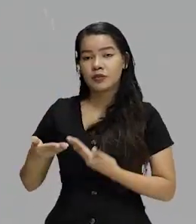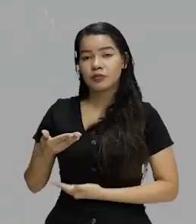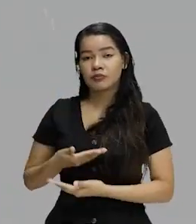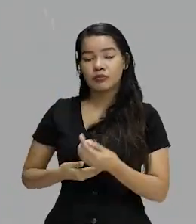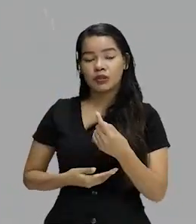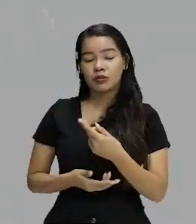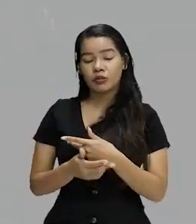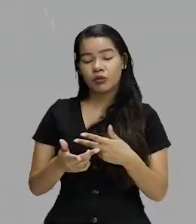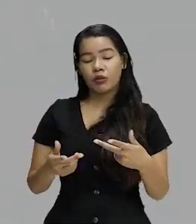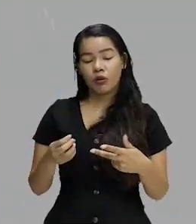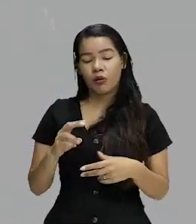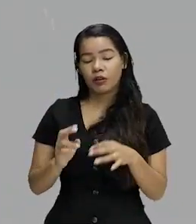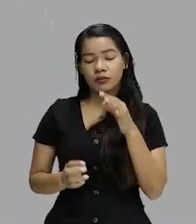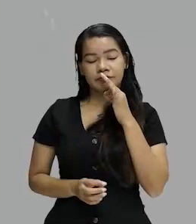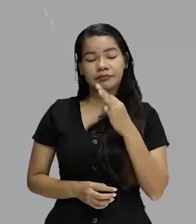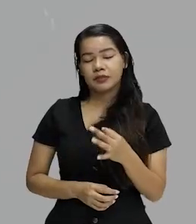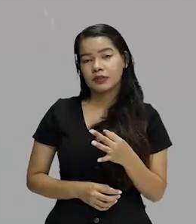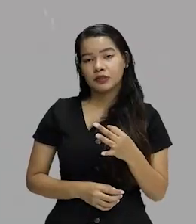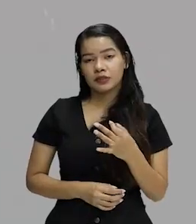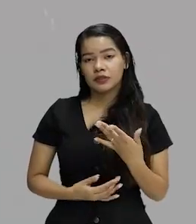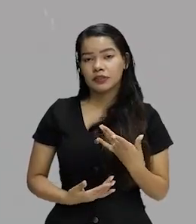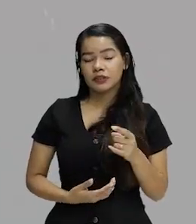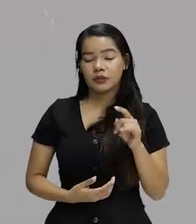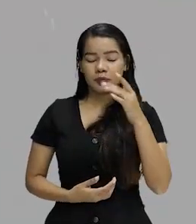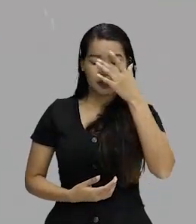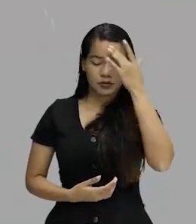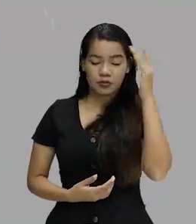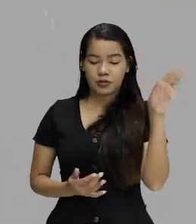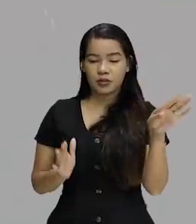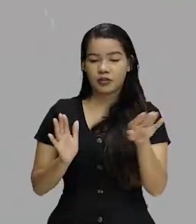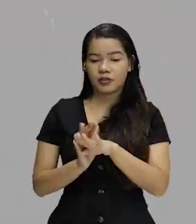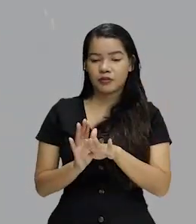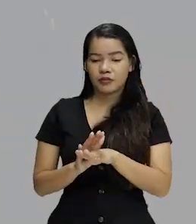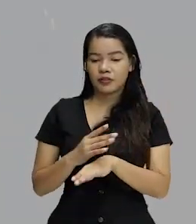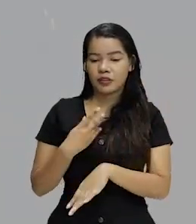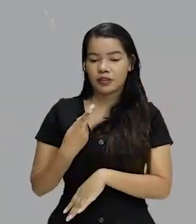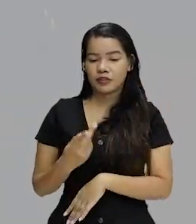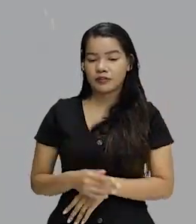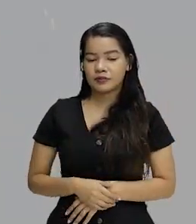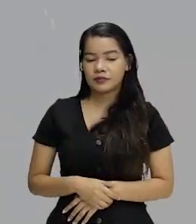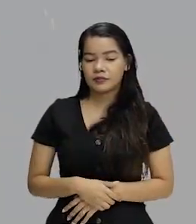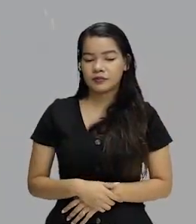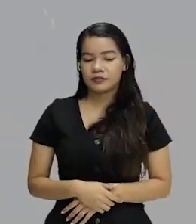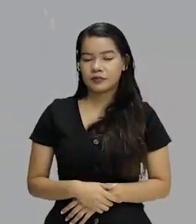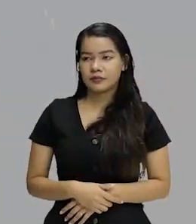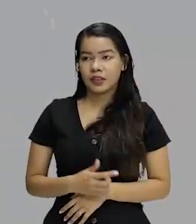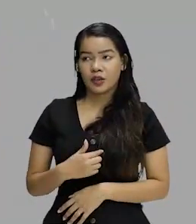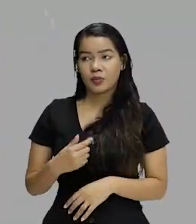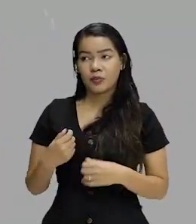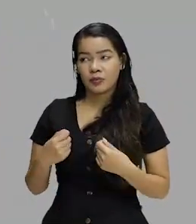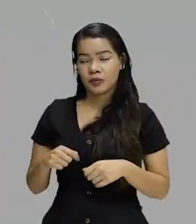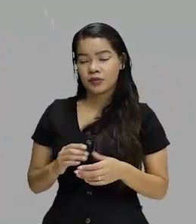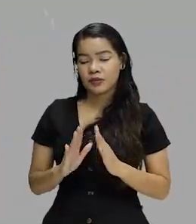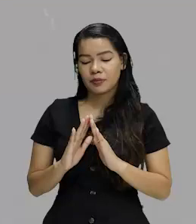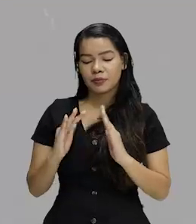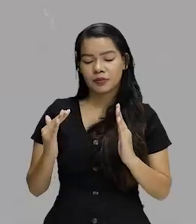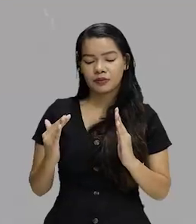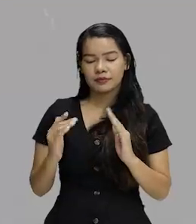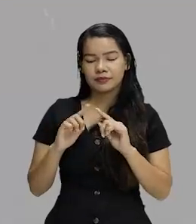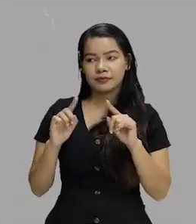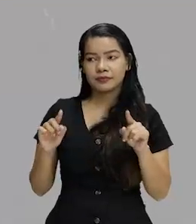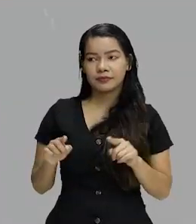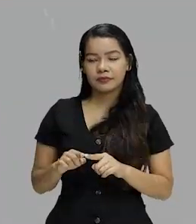coisa ou sugerir alguma coisa. Então, alguém chega e fala, shall I open the window? Eu devo abrir a